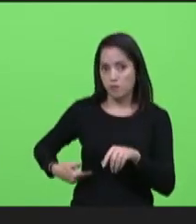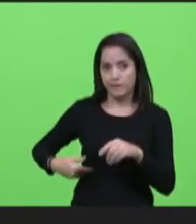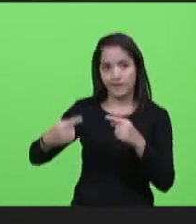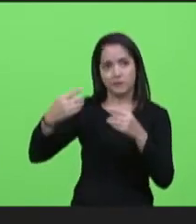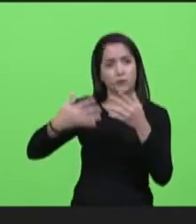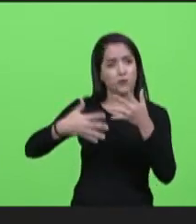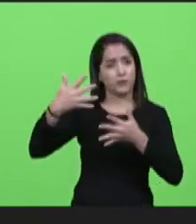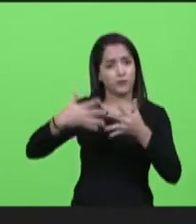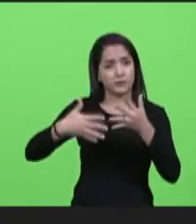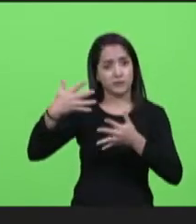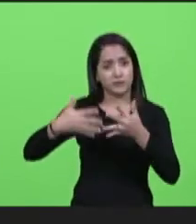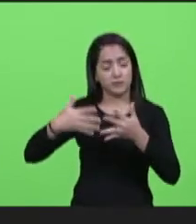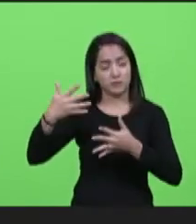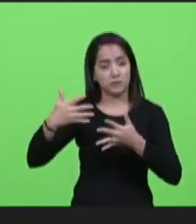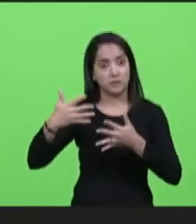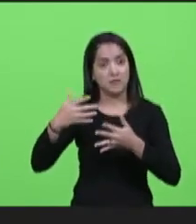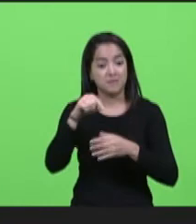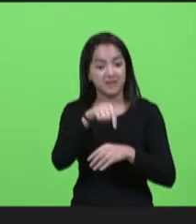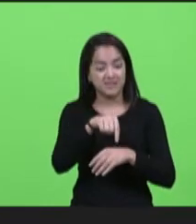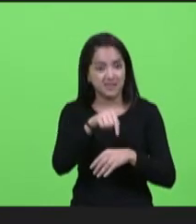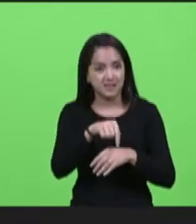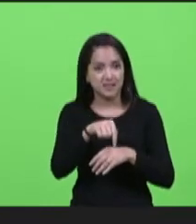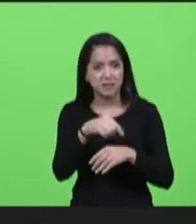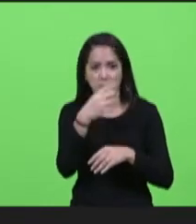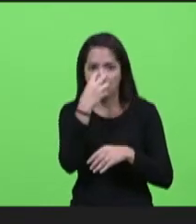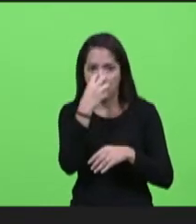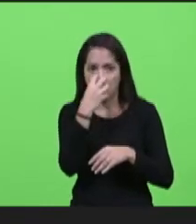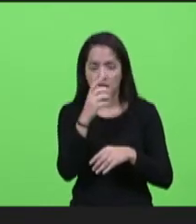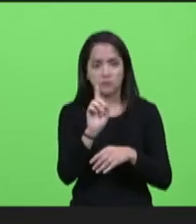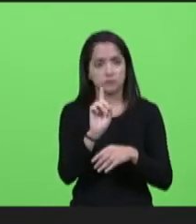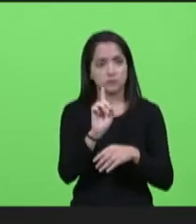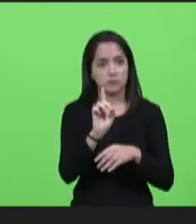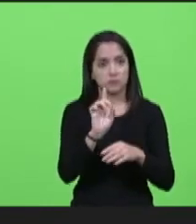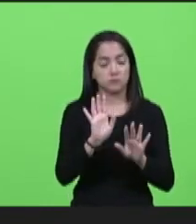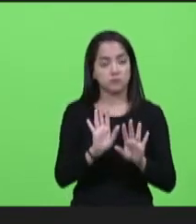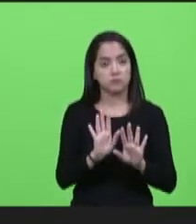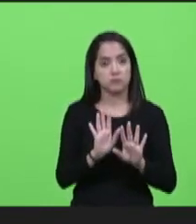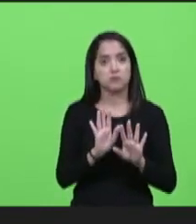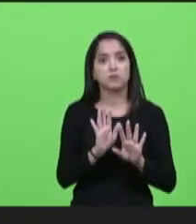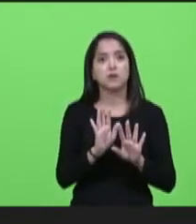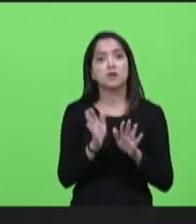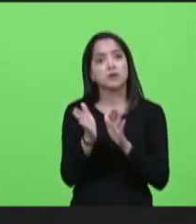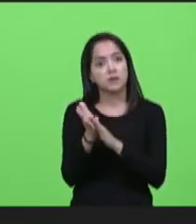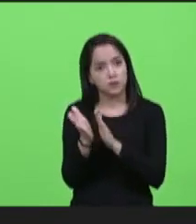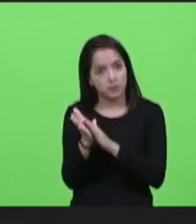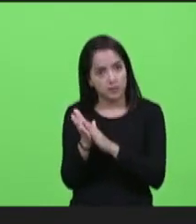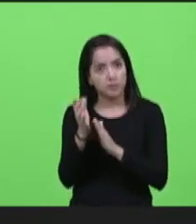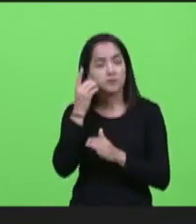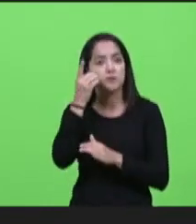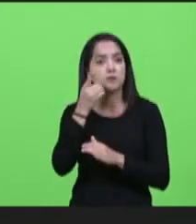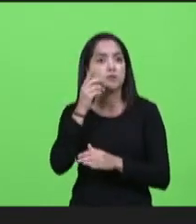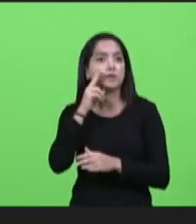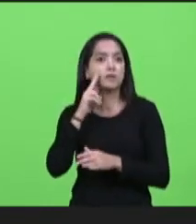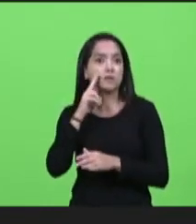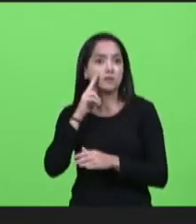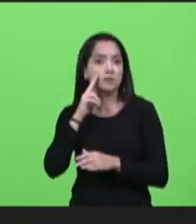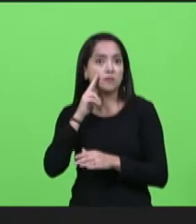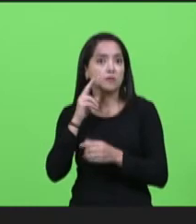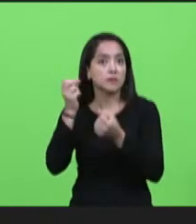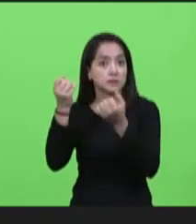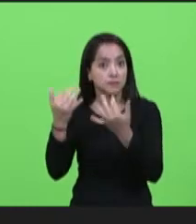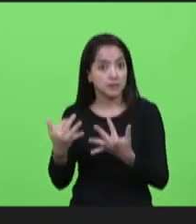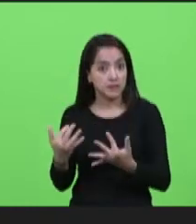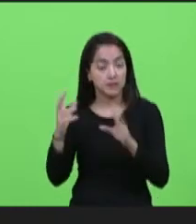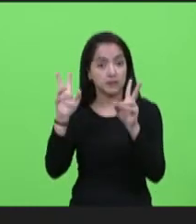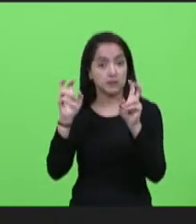aqui dentro do parlamento catarinense não vai achar palhaços para isso aí. Quero parabenizar o deputado Ivan Nates por trazer esse tema e fique